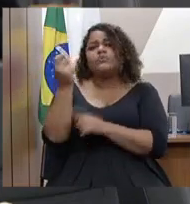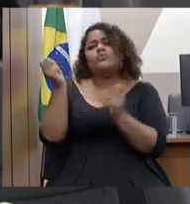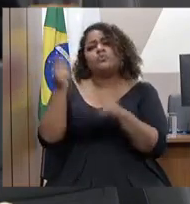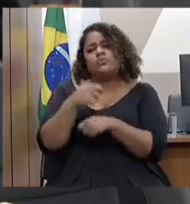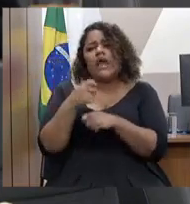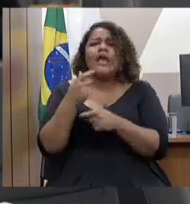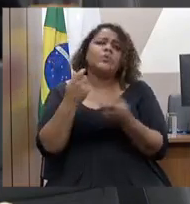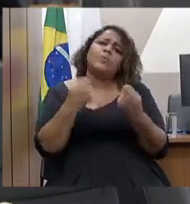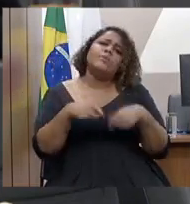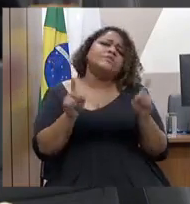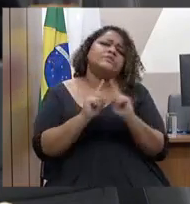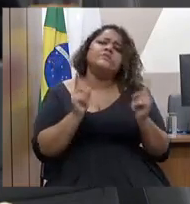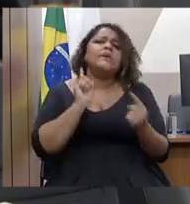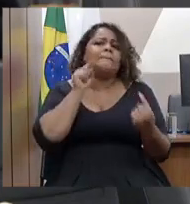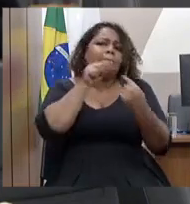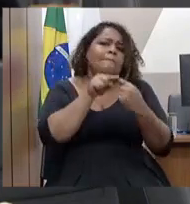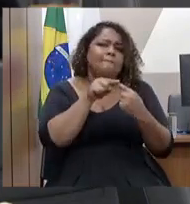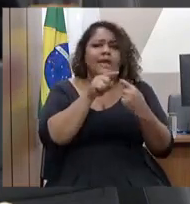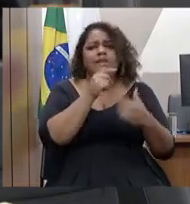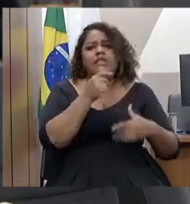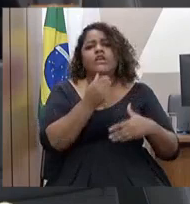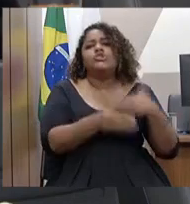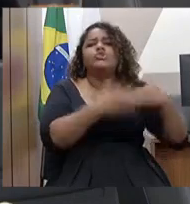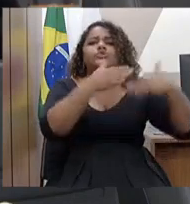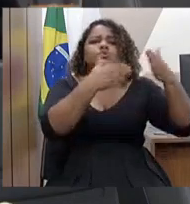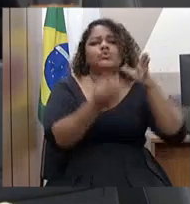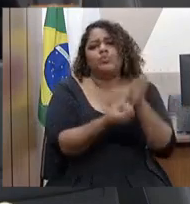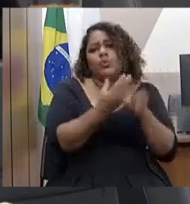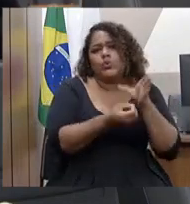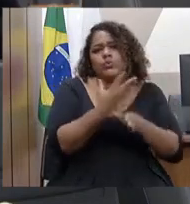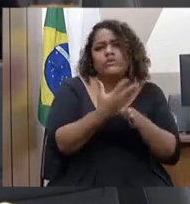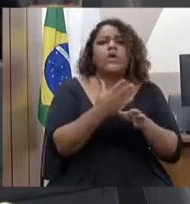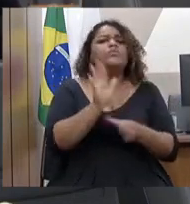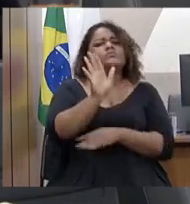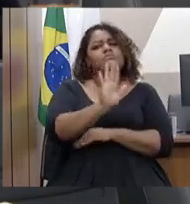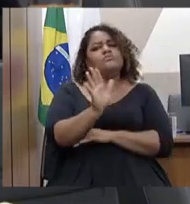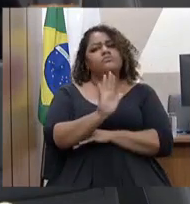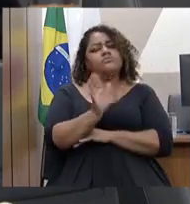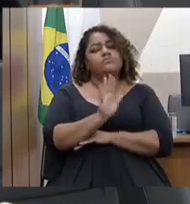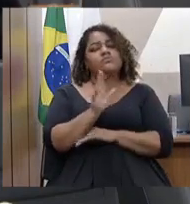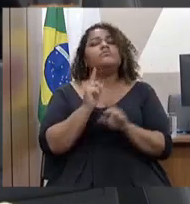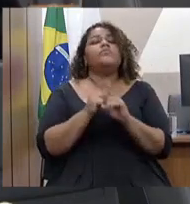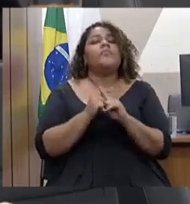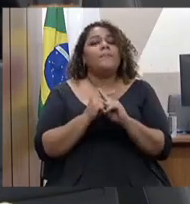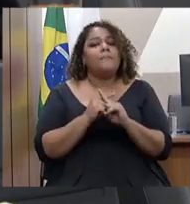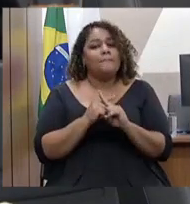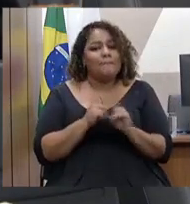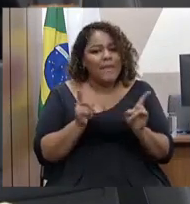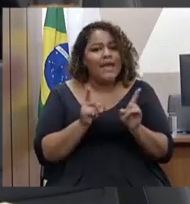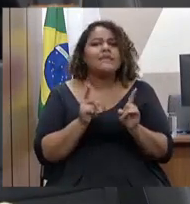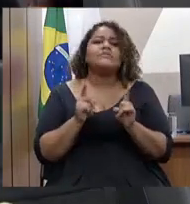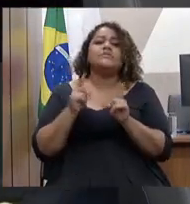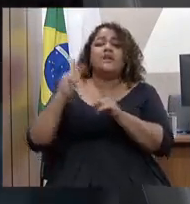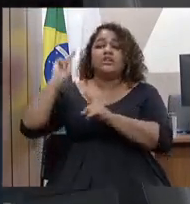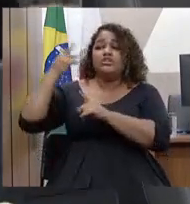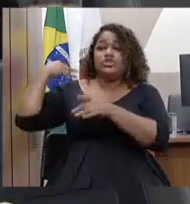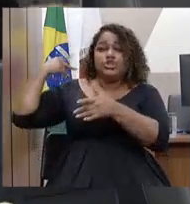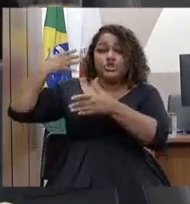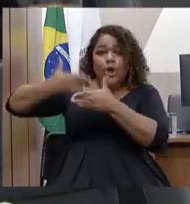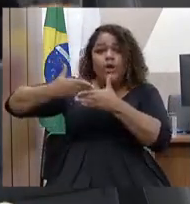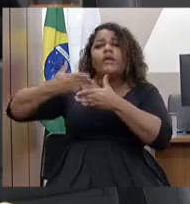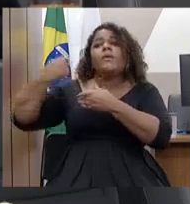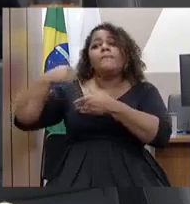é o lucro é o seu objetivo mas em diversos momentos históricos o modelo capitalista necessitou de ajuste para não se tornar